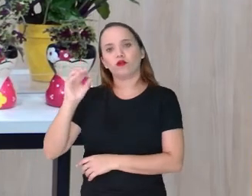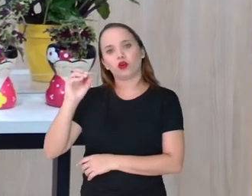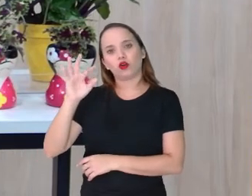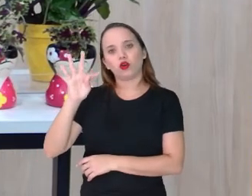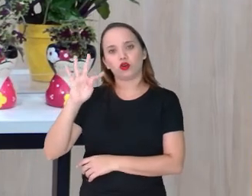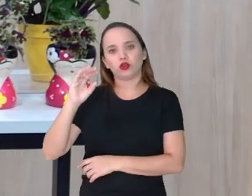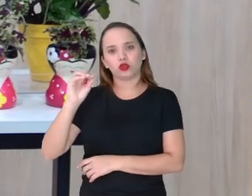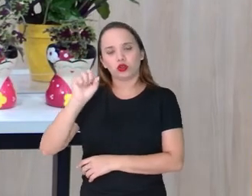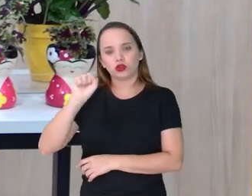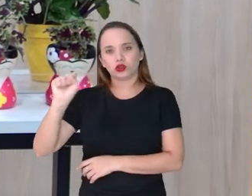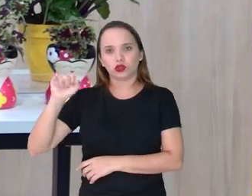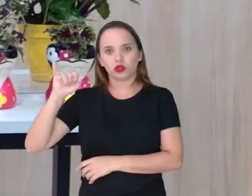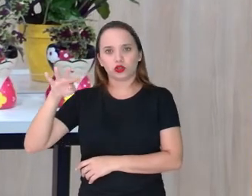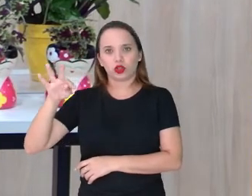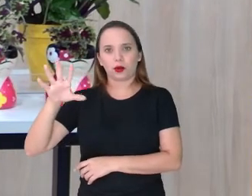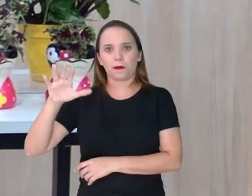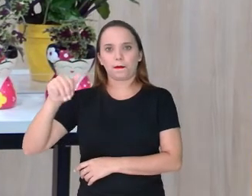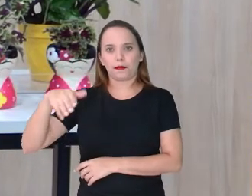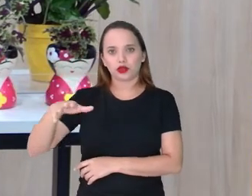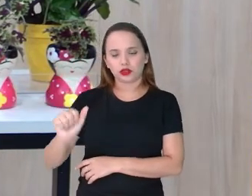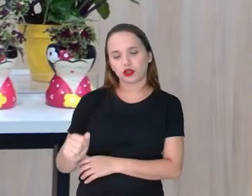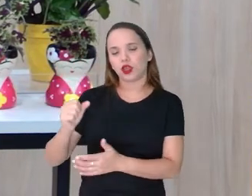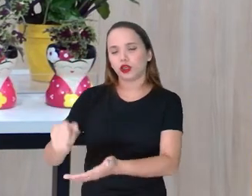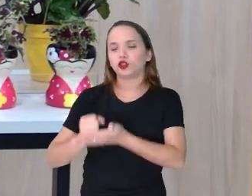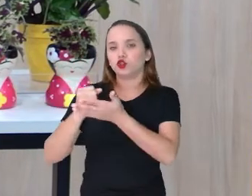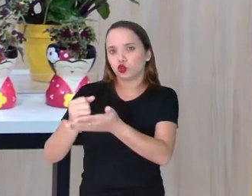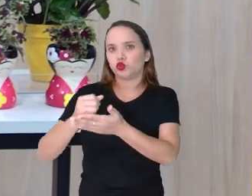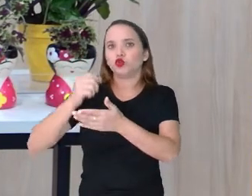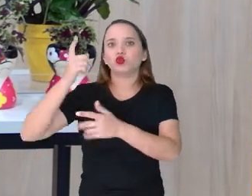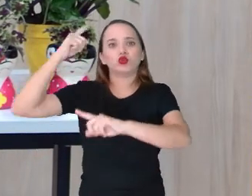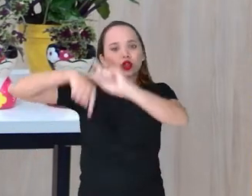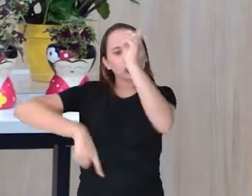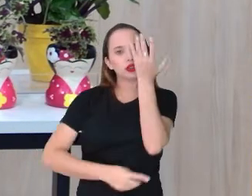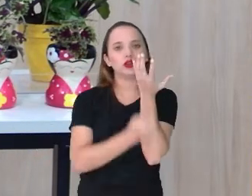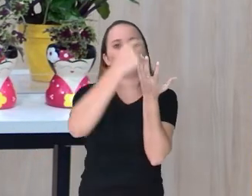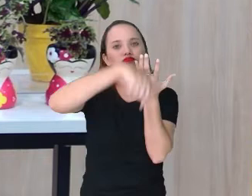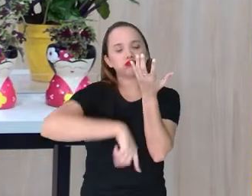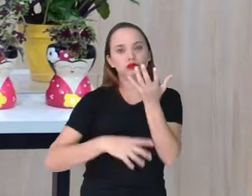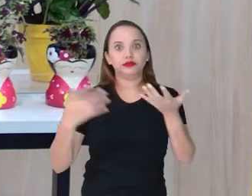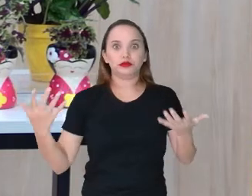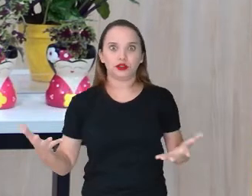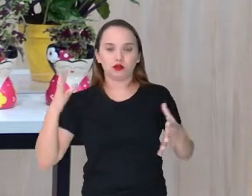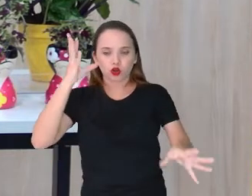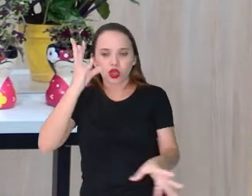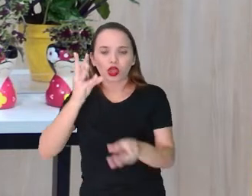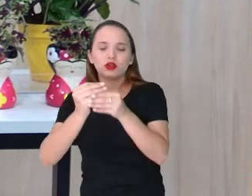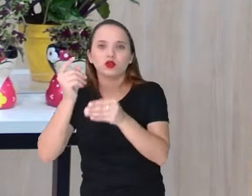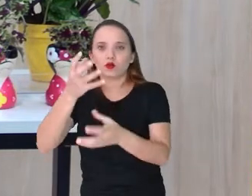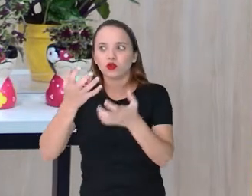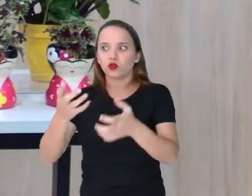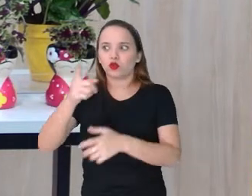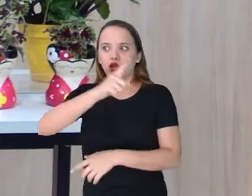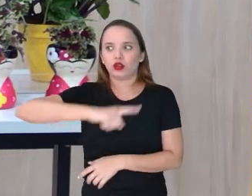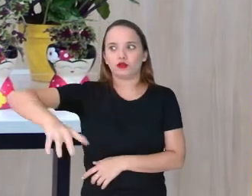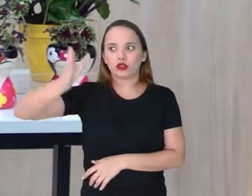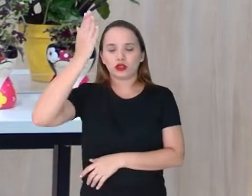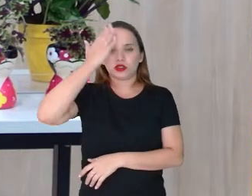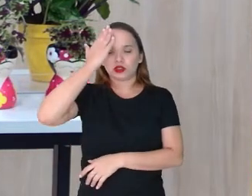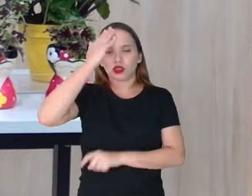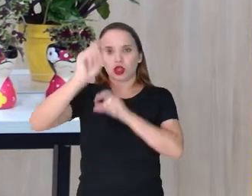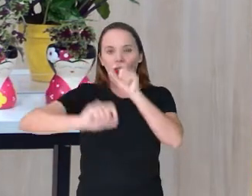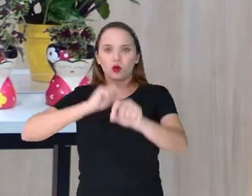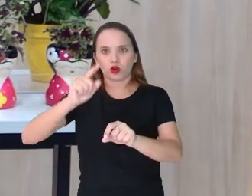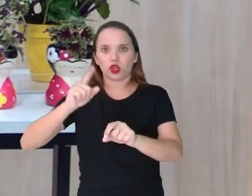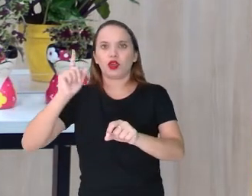eles ajudam, né, na realização da fotossíntese. Então, resumindo aqui, o que eu quero que vocês saibam é que a